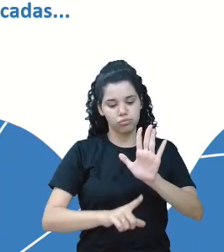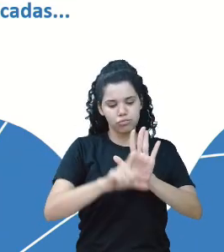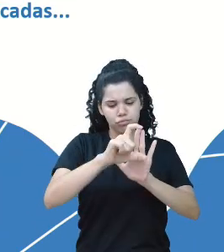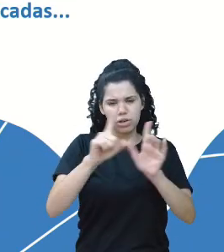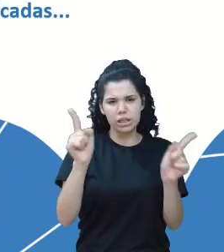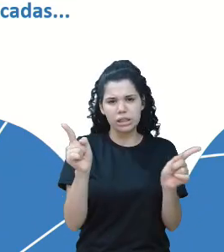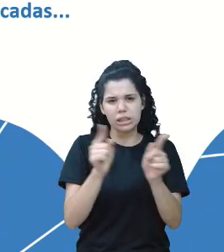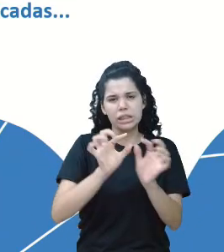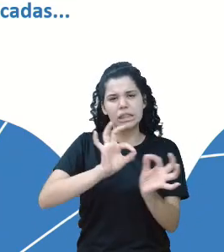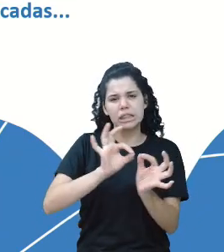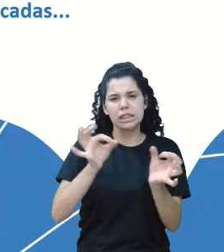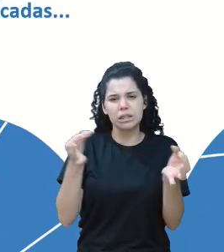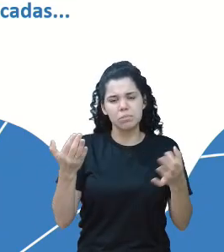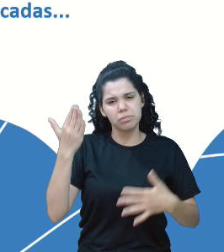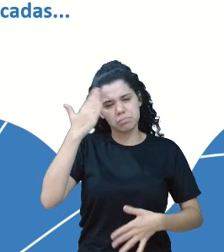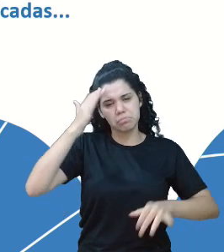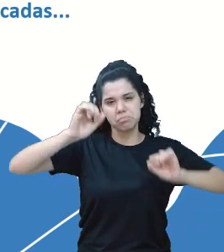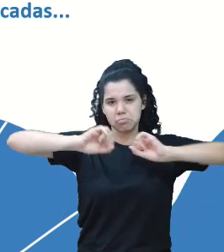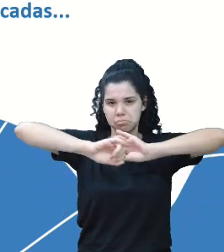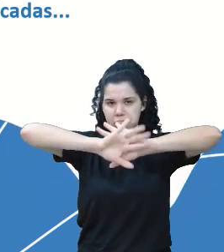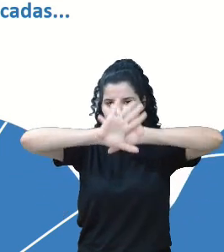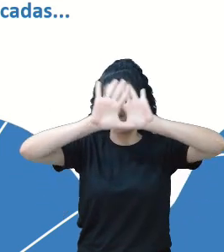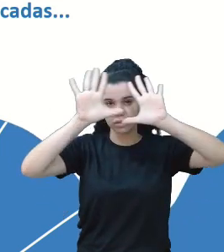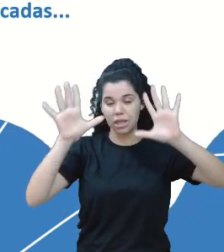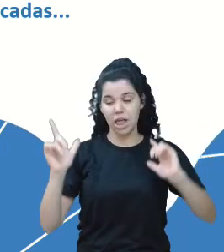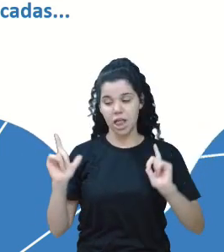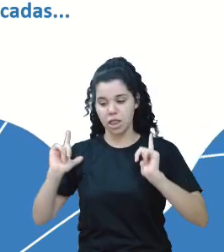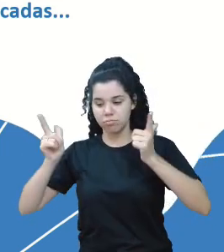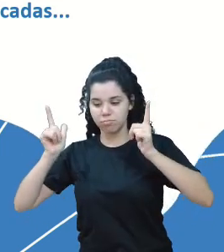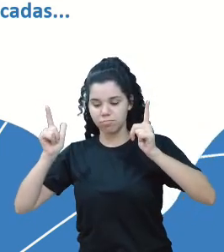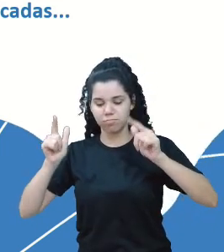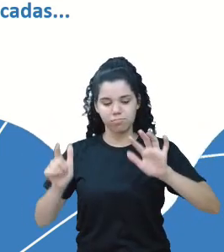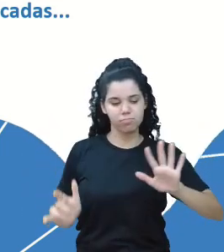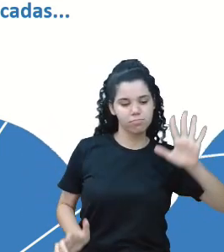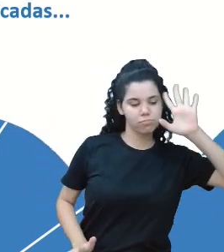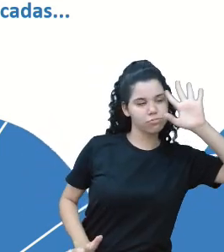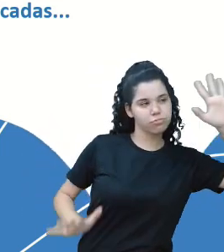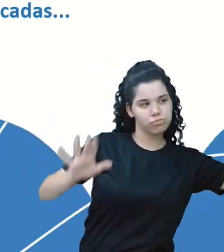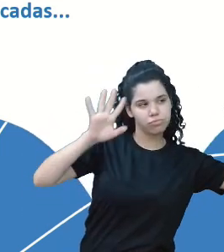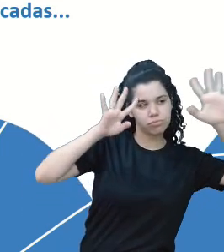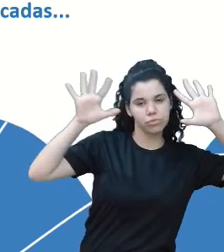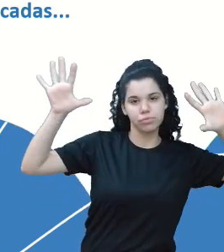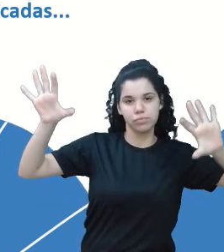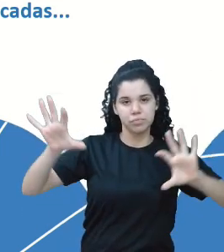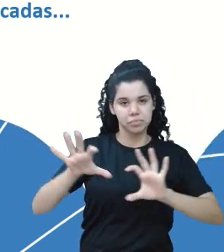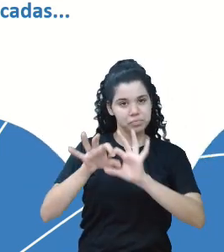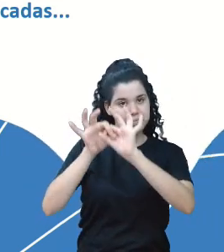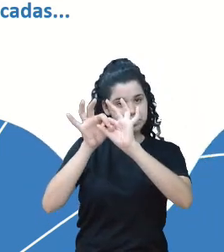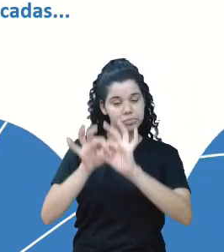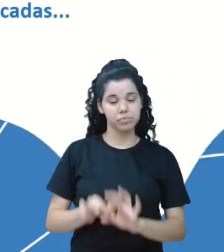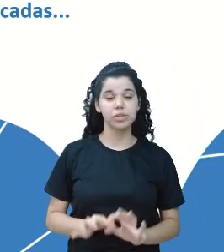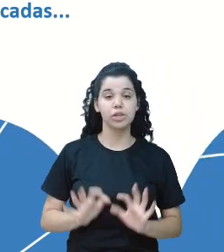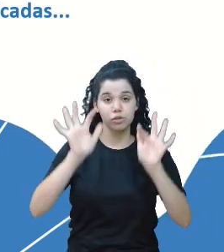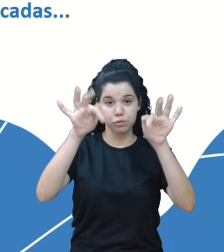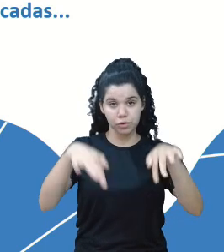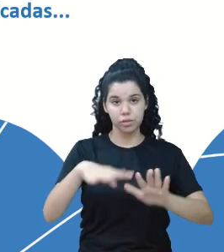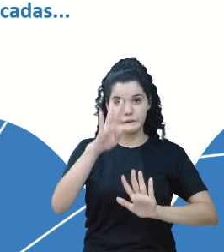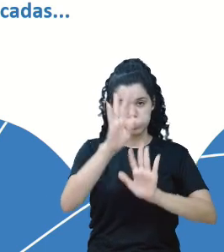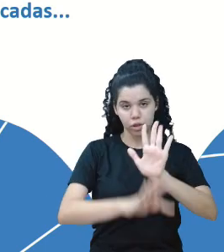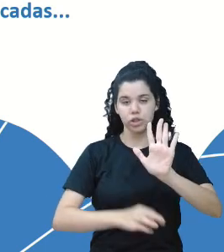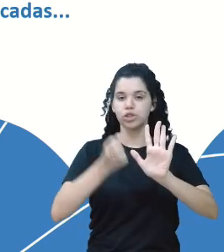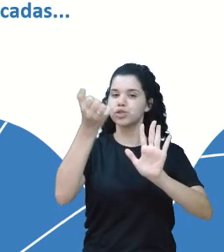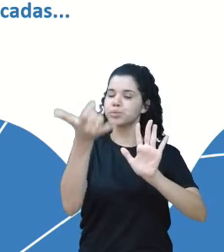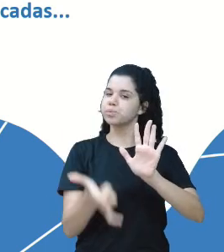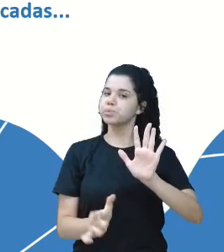fáceis de serem compreendidos, associando diversão e reflexão. E ele termina dizendo que as